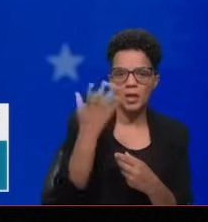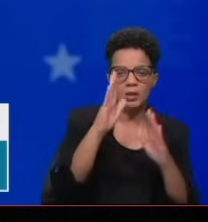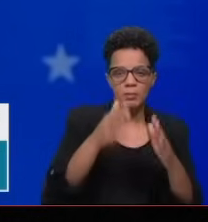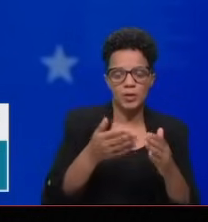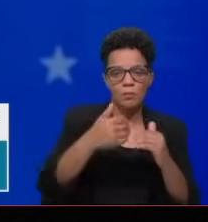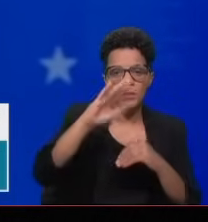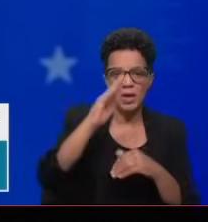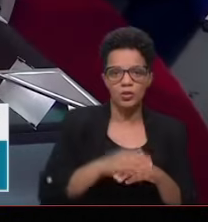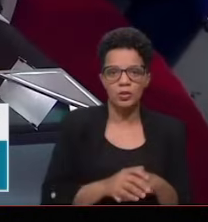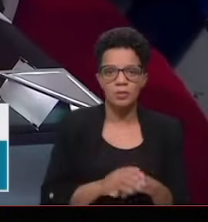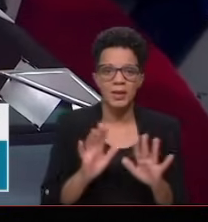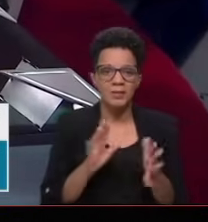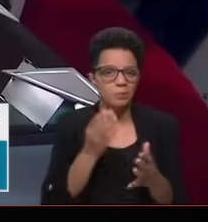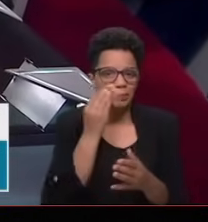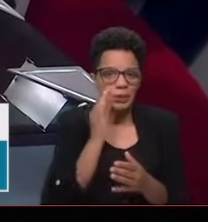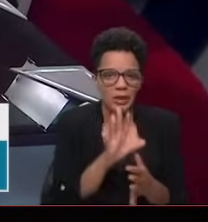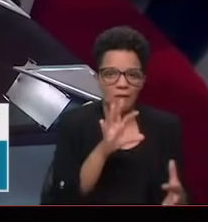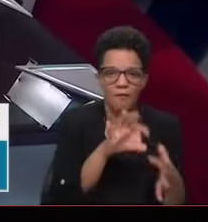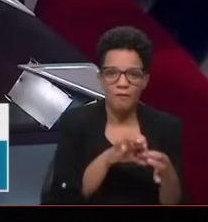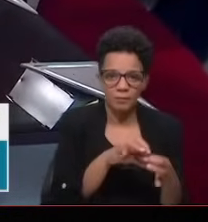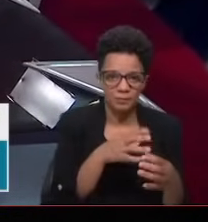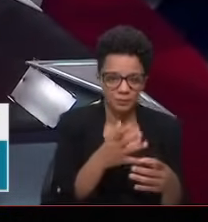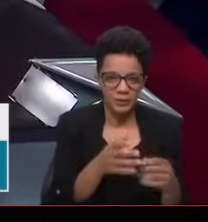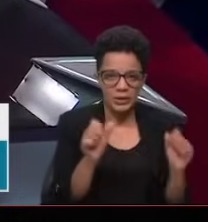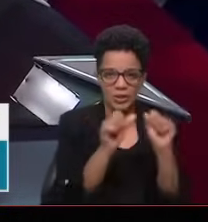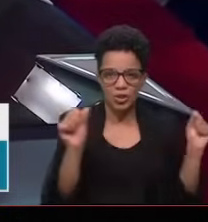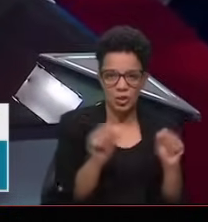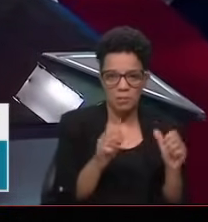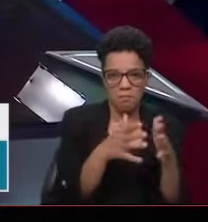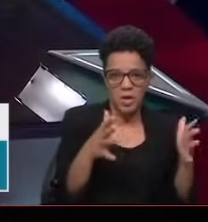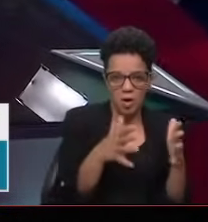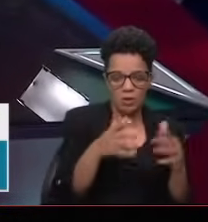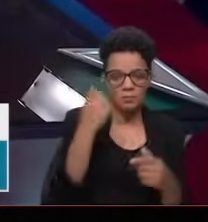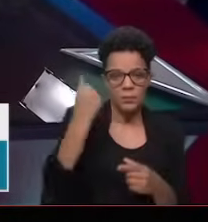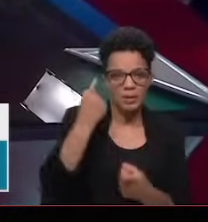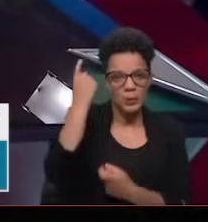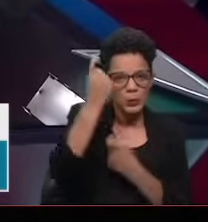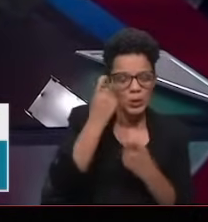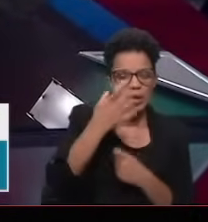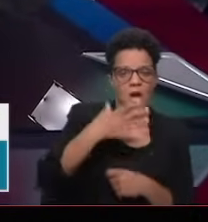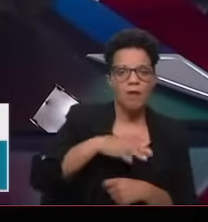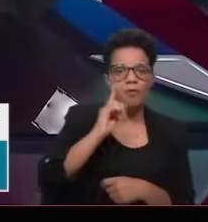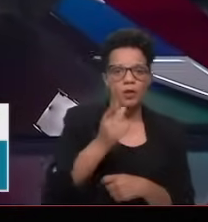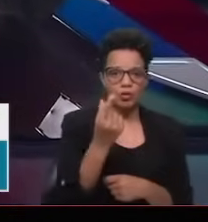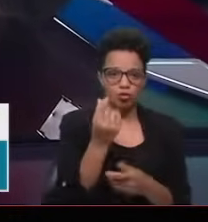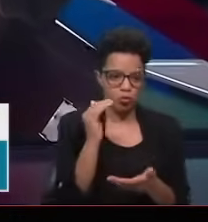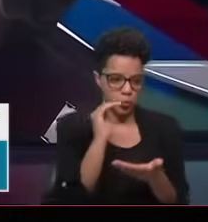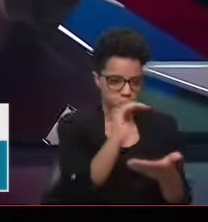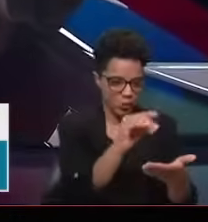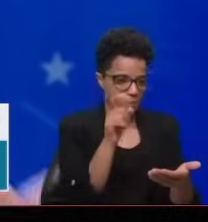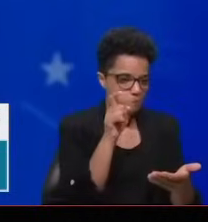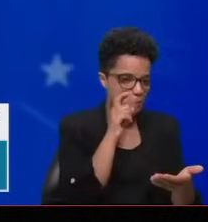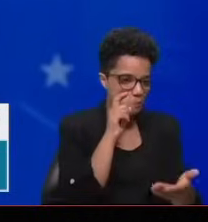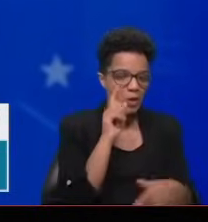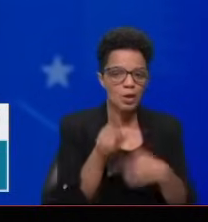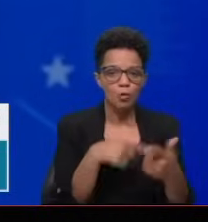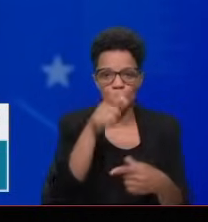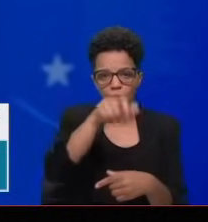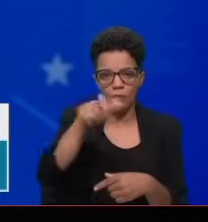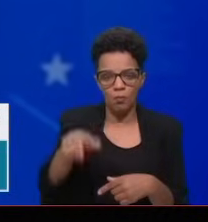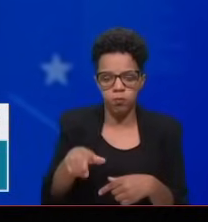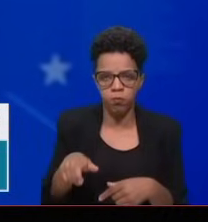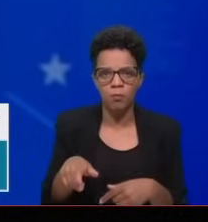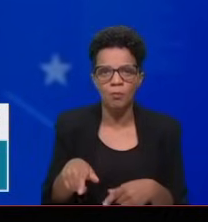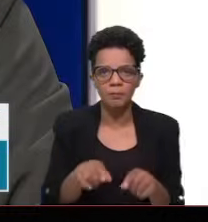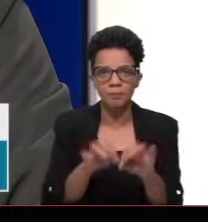questão é que isto faz parte de um sistema maior e portanto temos que pensar se queremos alocar todo este dinheiro para a defesa e depois deixamos pessoas